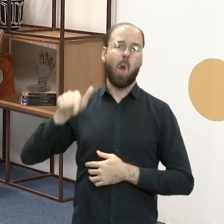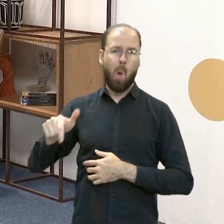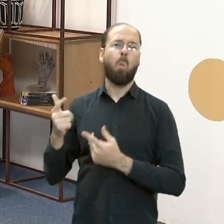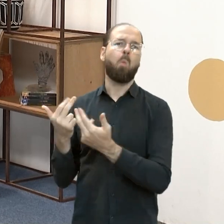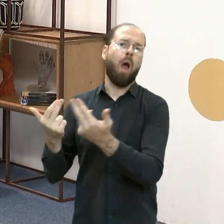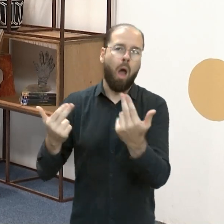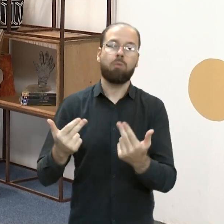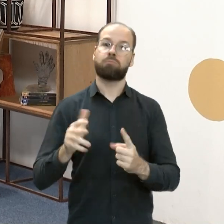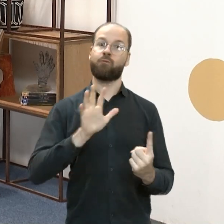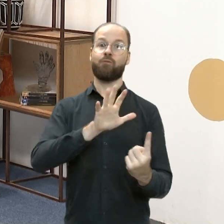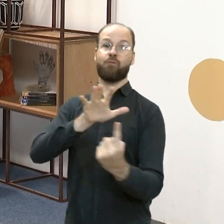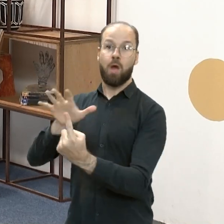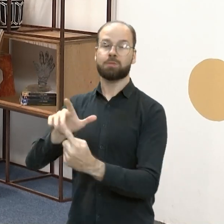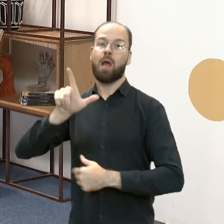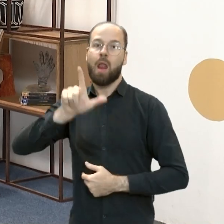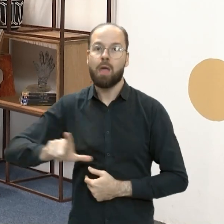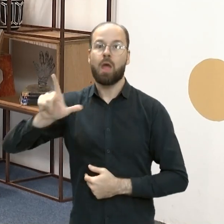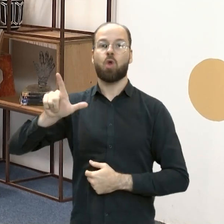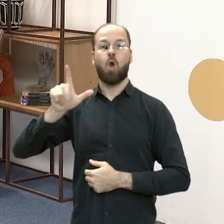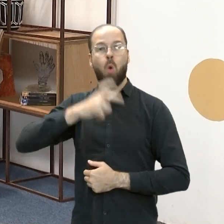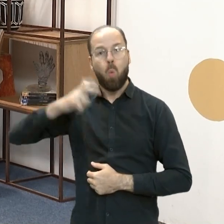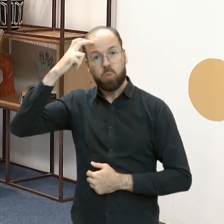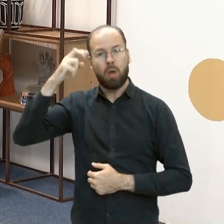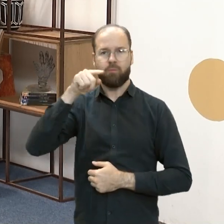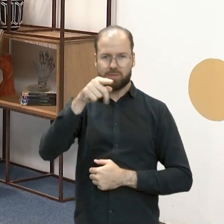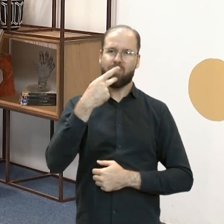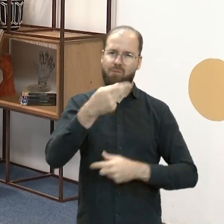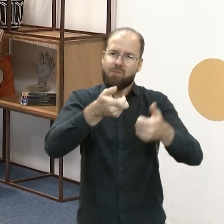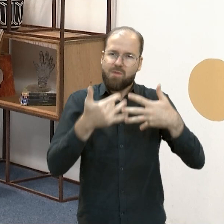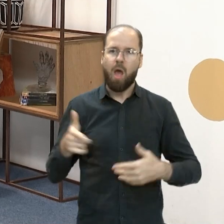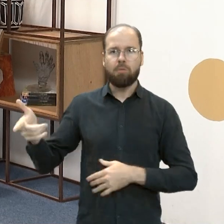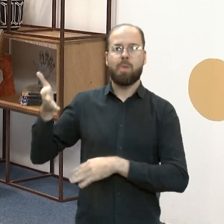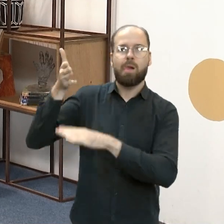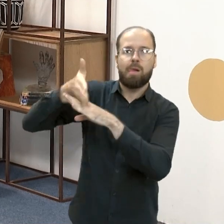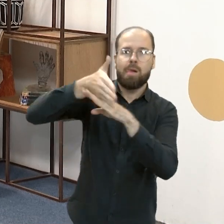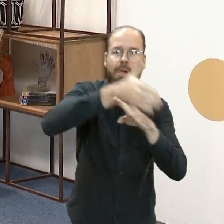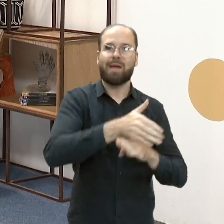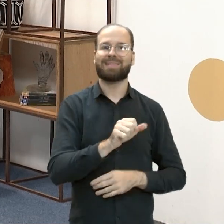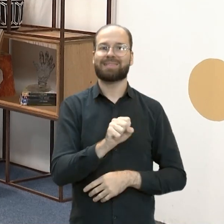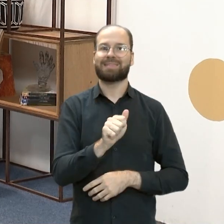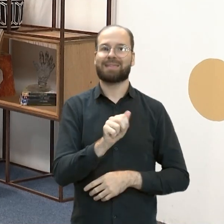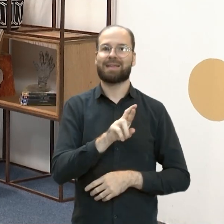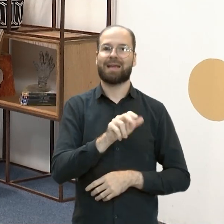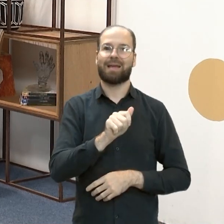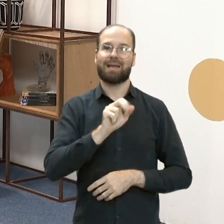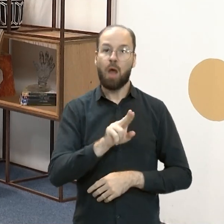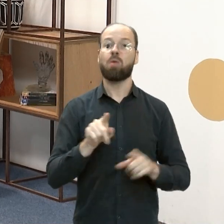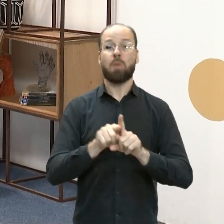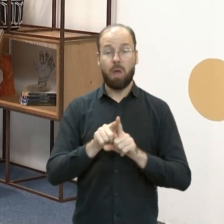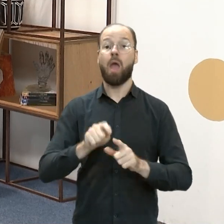literatura, no contexto local da cidade, na cultura? Você falou que ela participava, né, de sarais, participava também por meio da